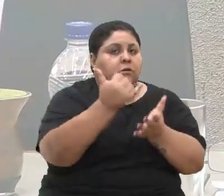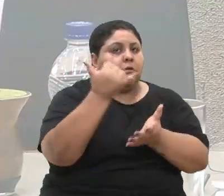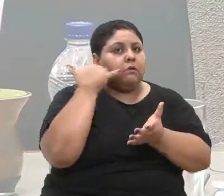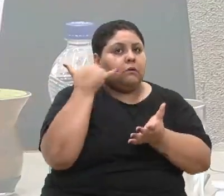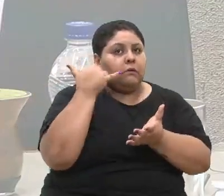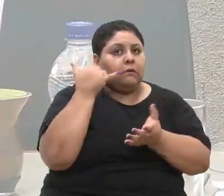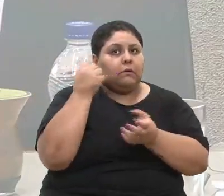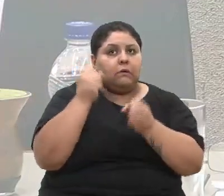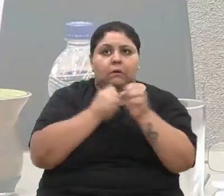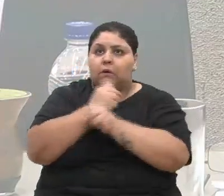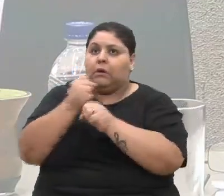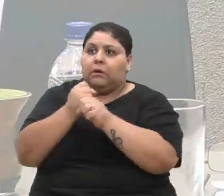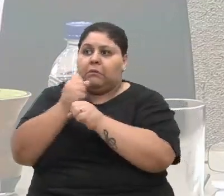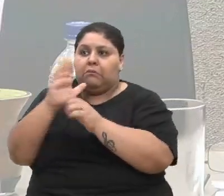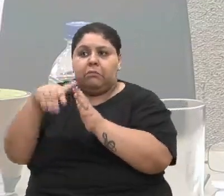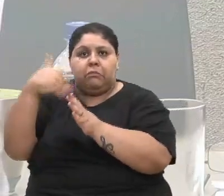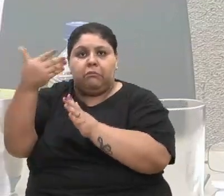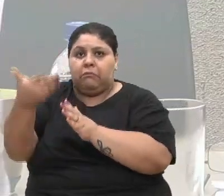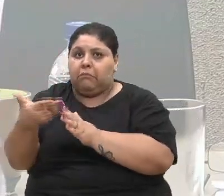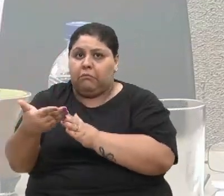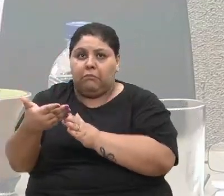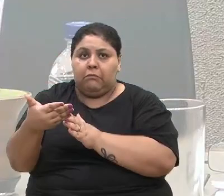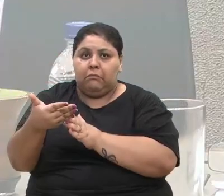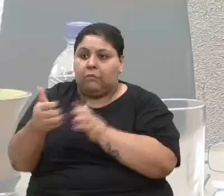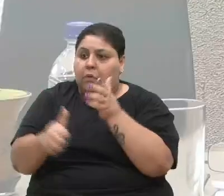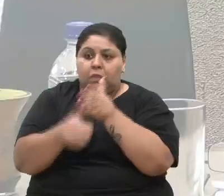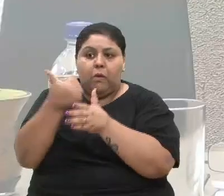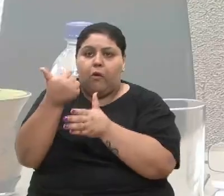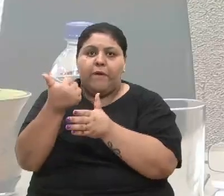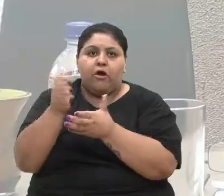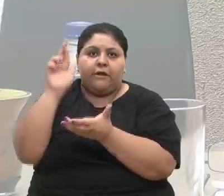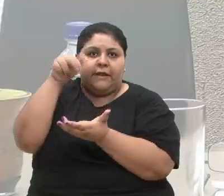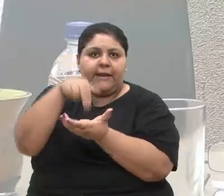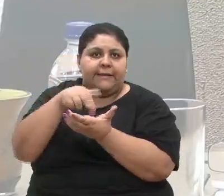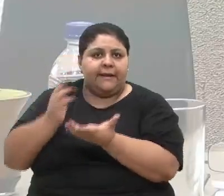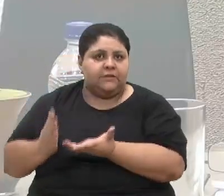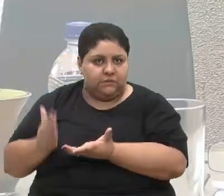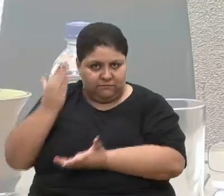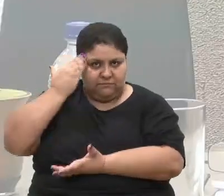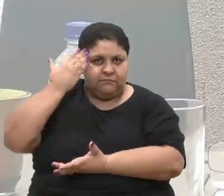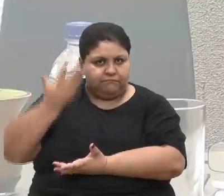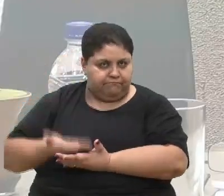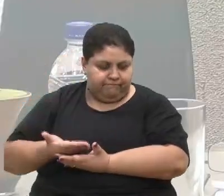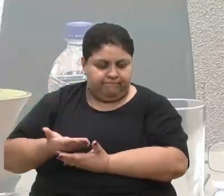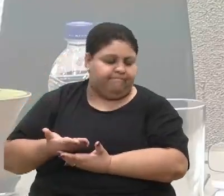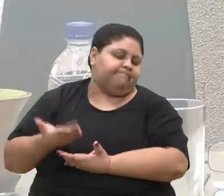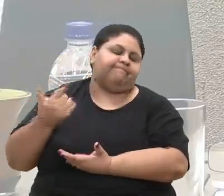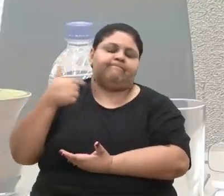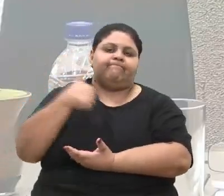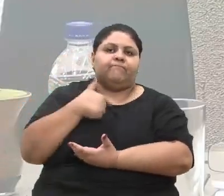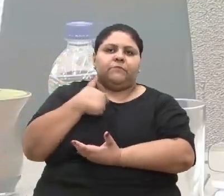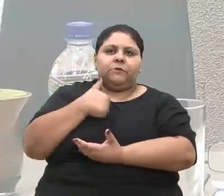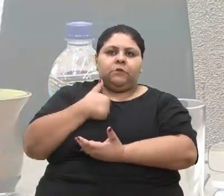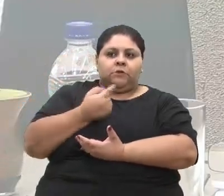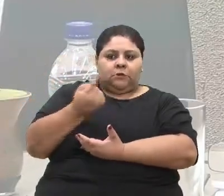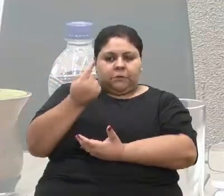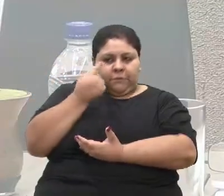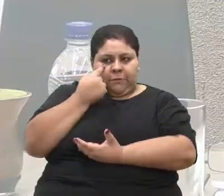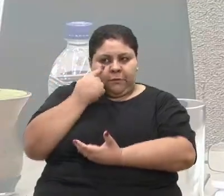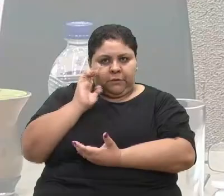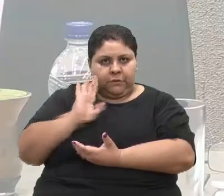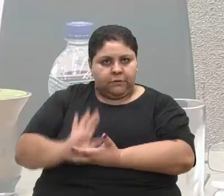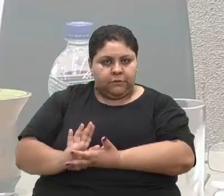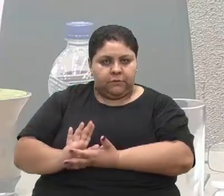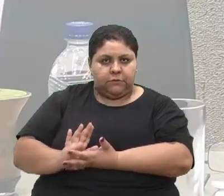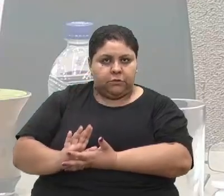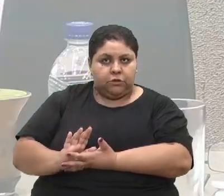o ano que vem já não está mais dentro da realidade. Então, eu vejo, não